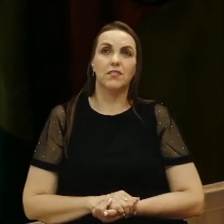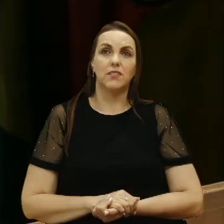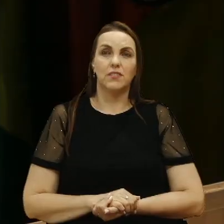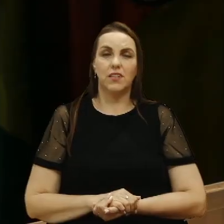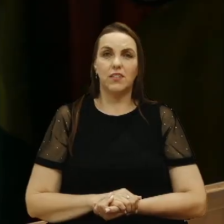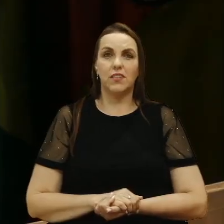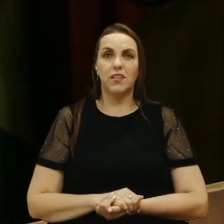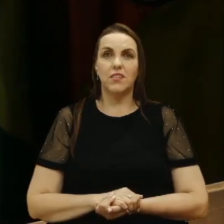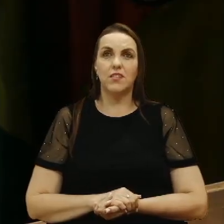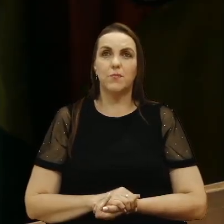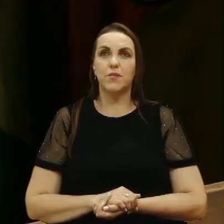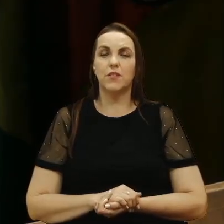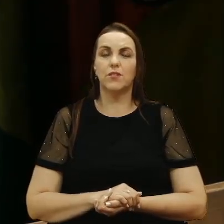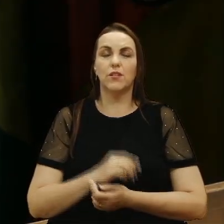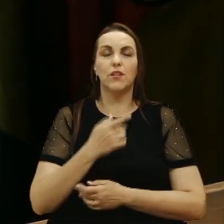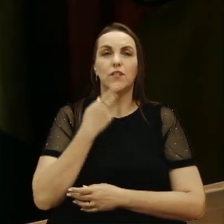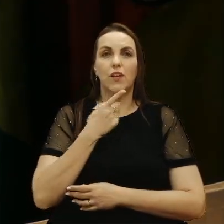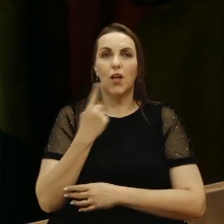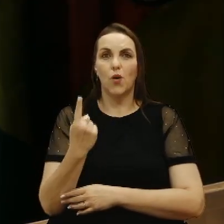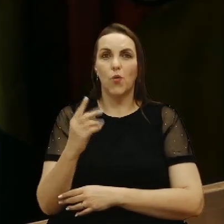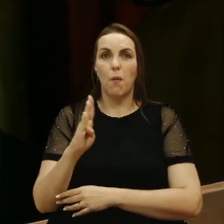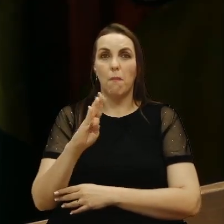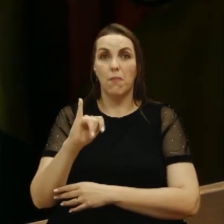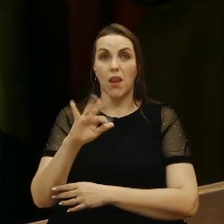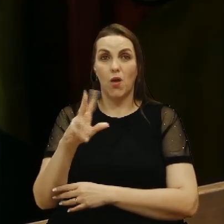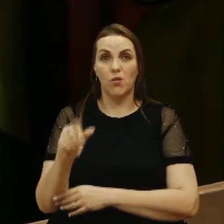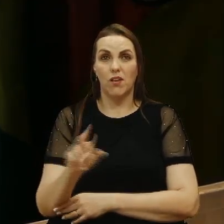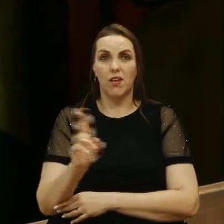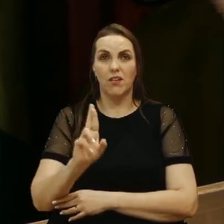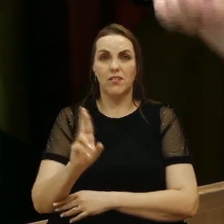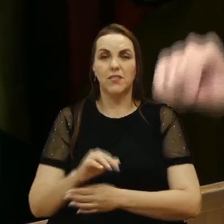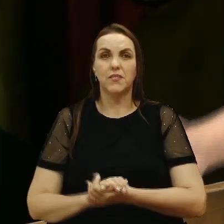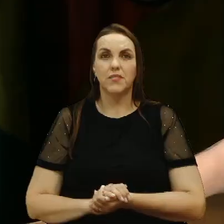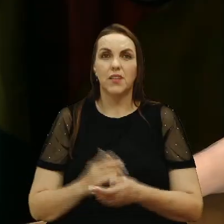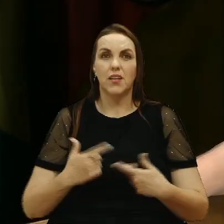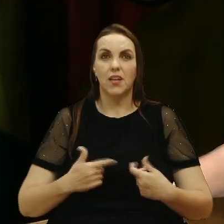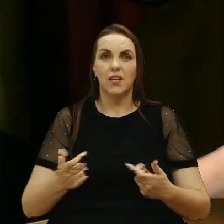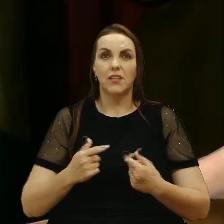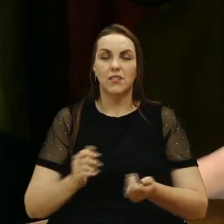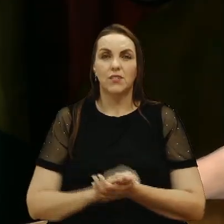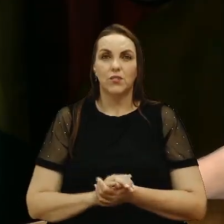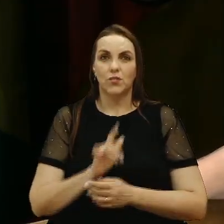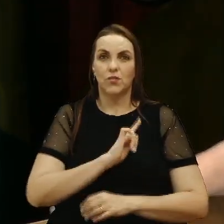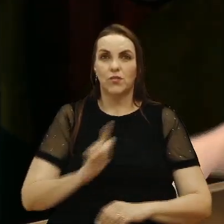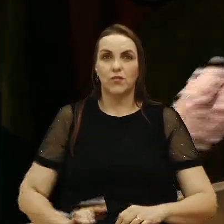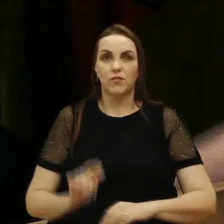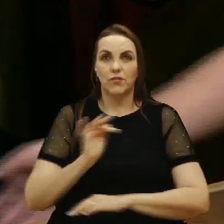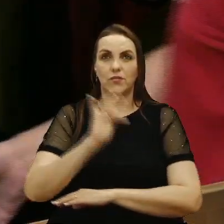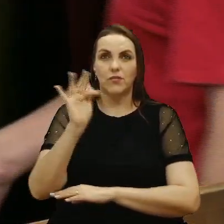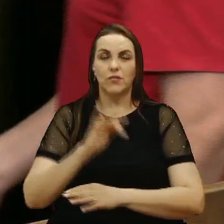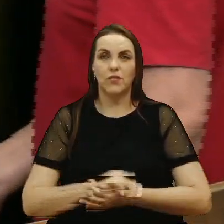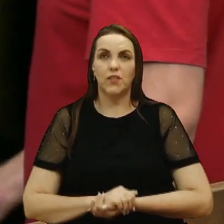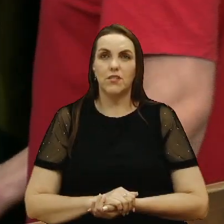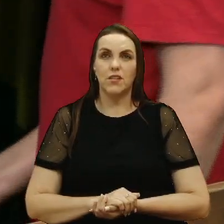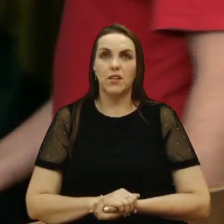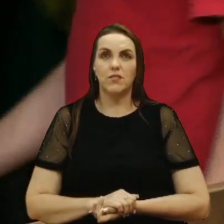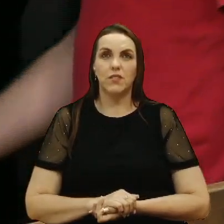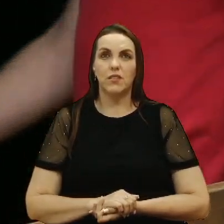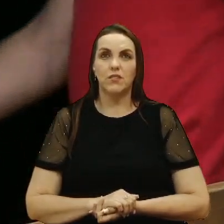reais, 1 bilhão de reais dos gastos do governo federal e vir